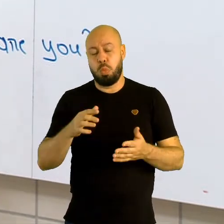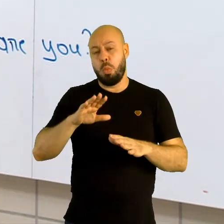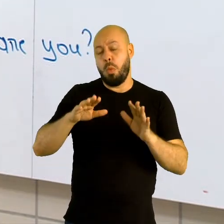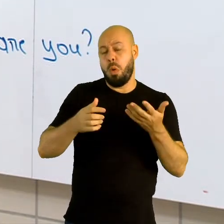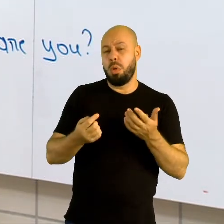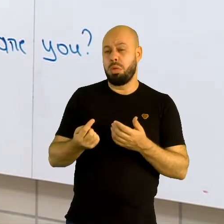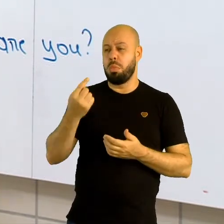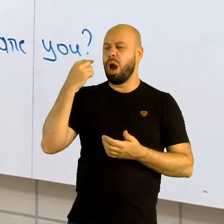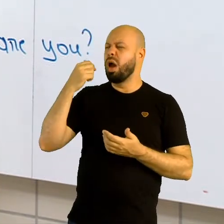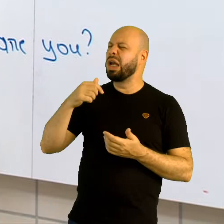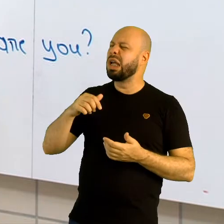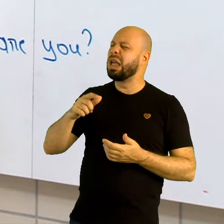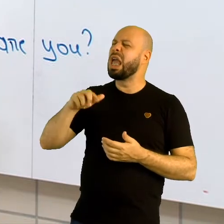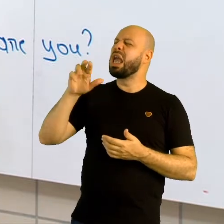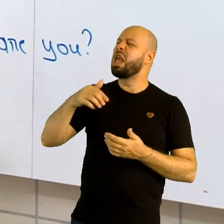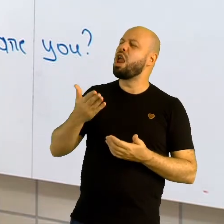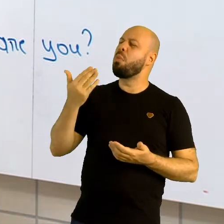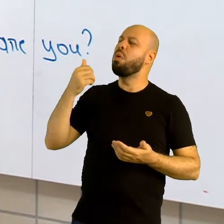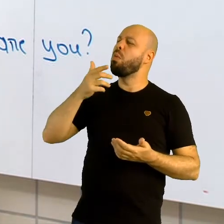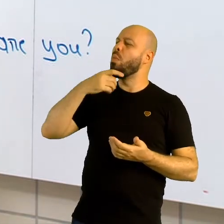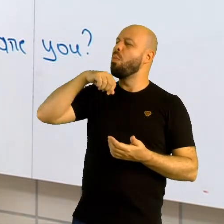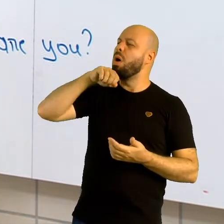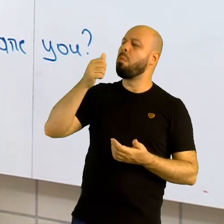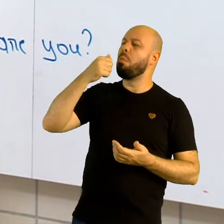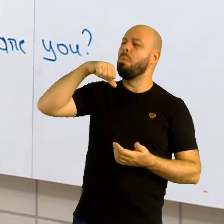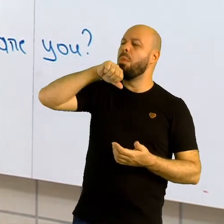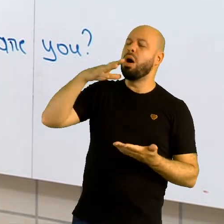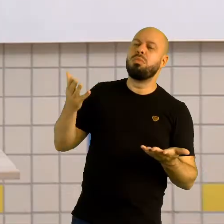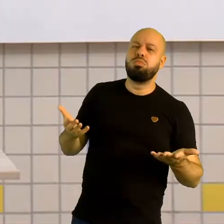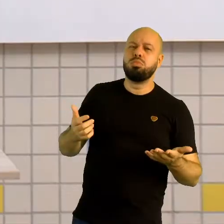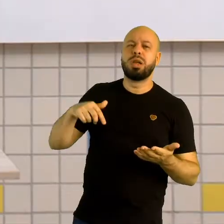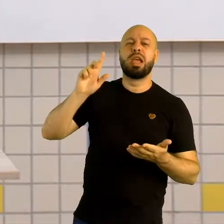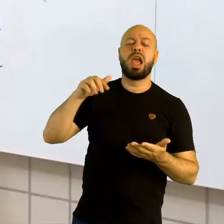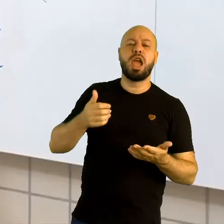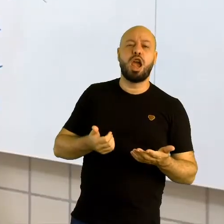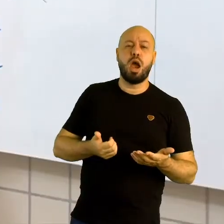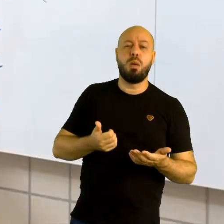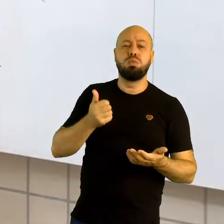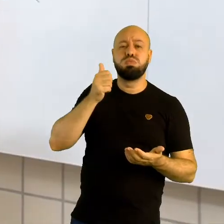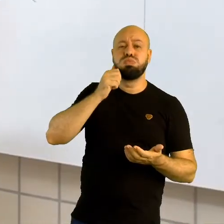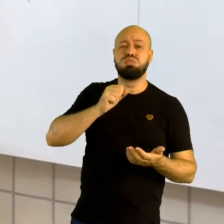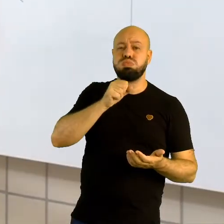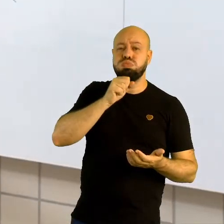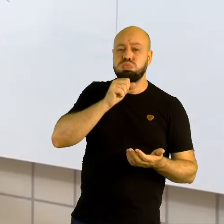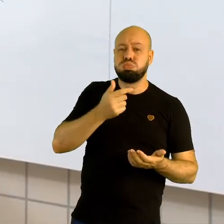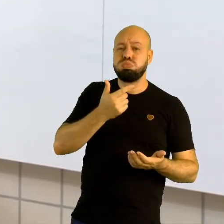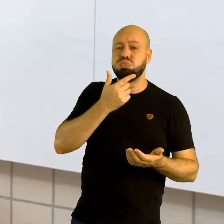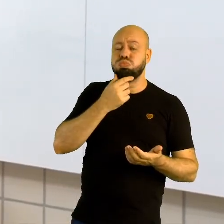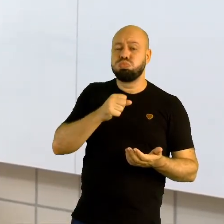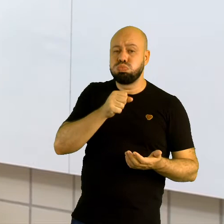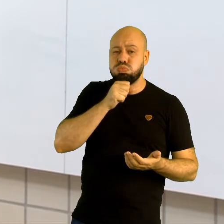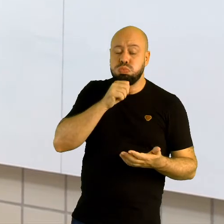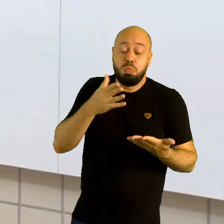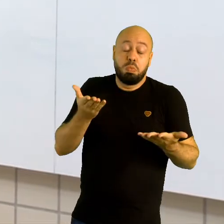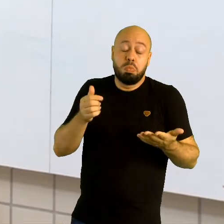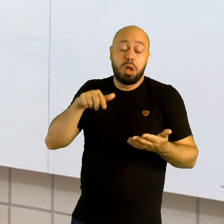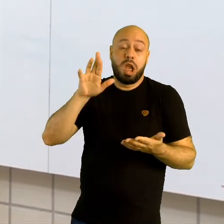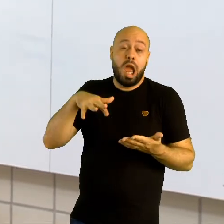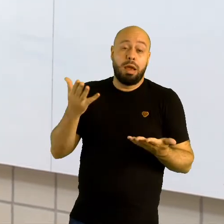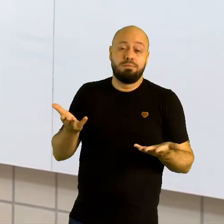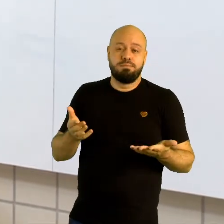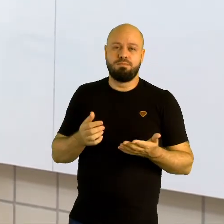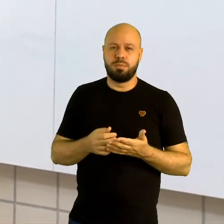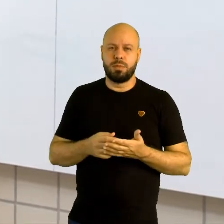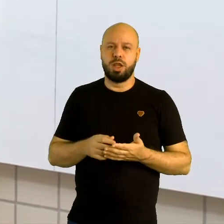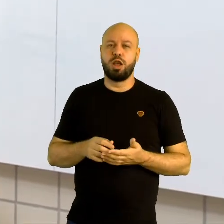grandmother? Who was your grandfather? Ok? Temos também o pronome